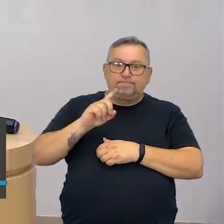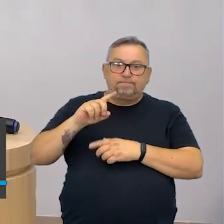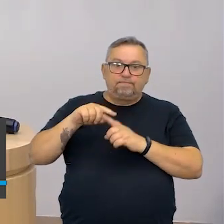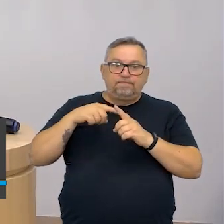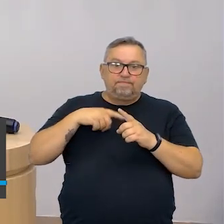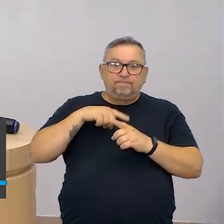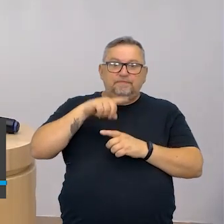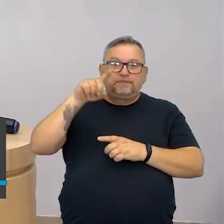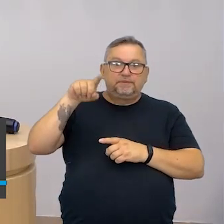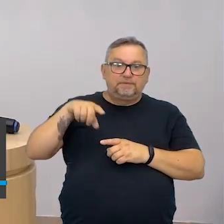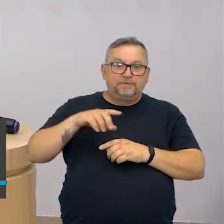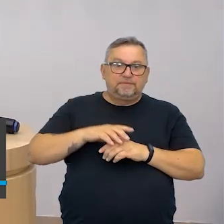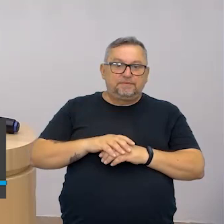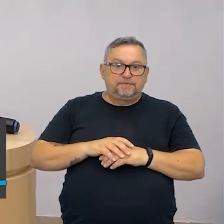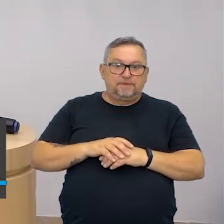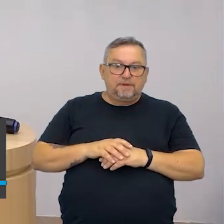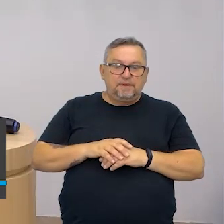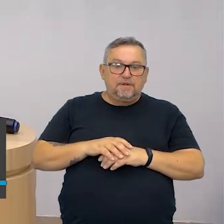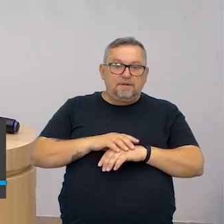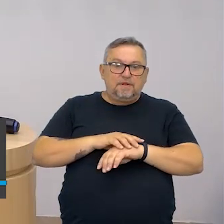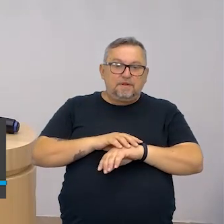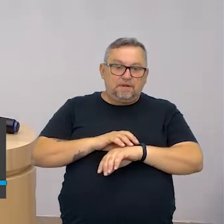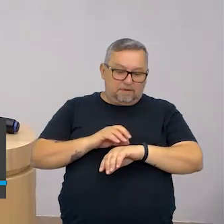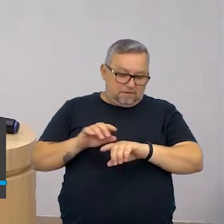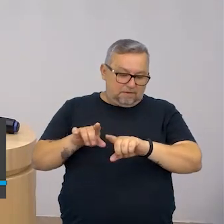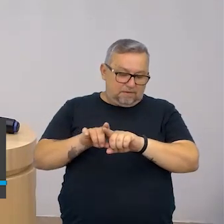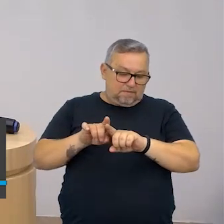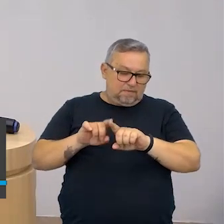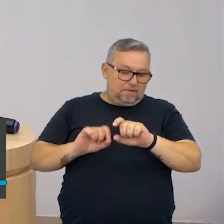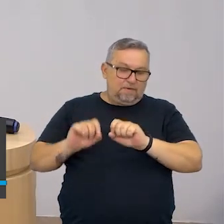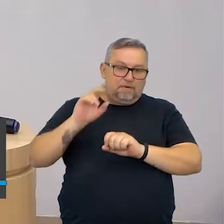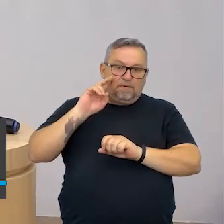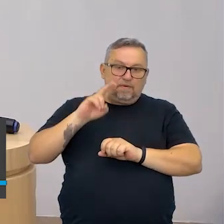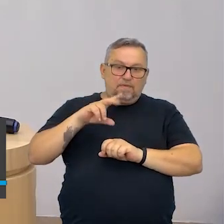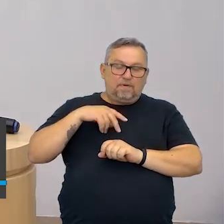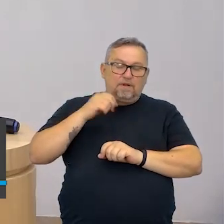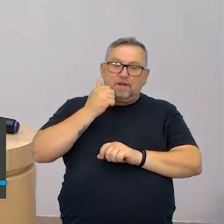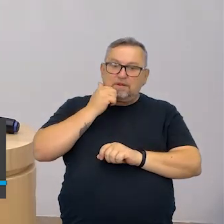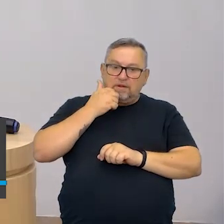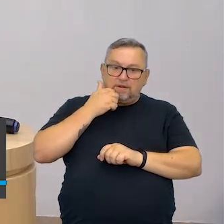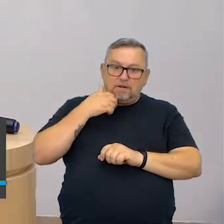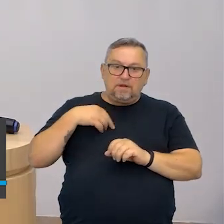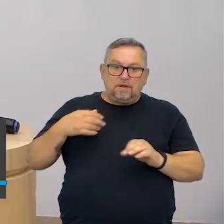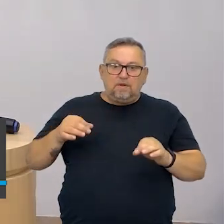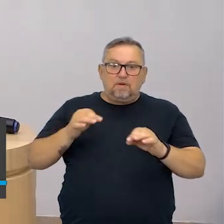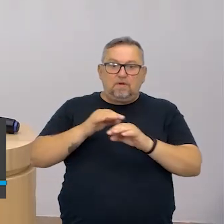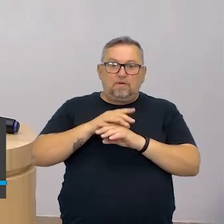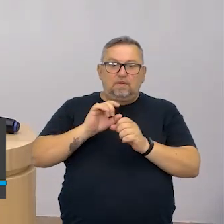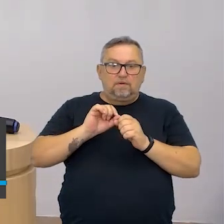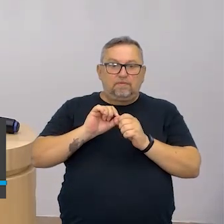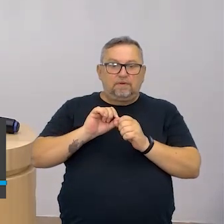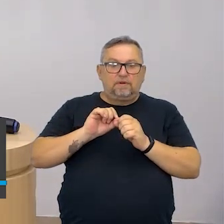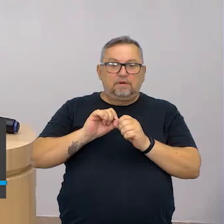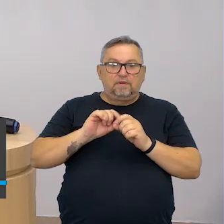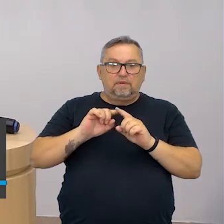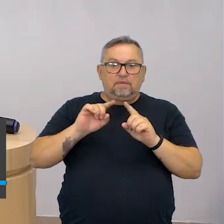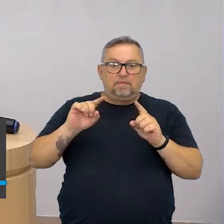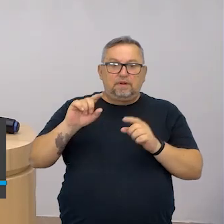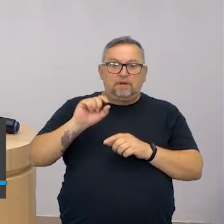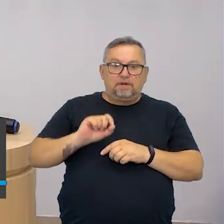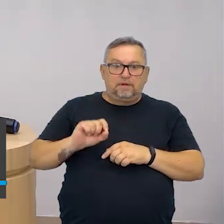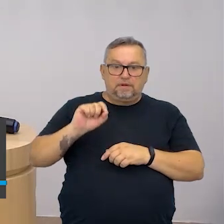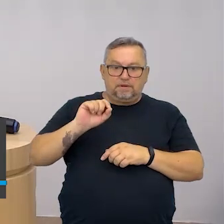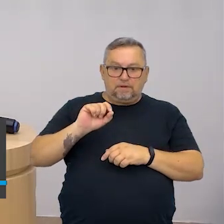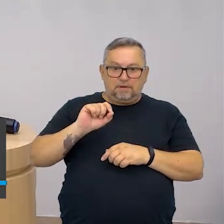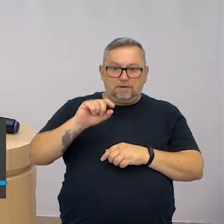da ciência, né? Ele emprestar o prestígio da ciência a essa conclusão que ele teve, para que